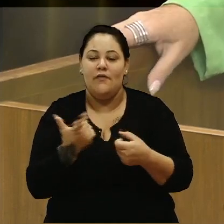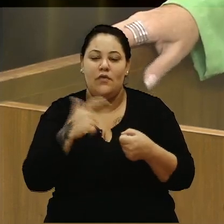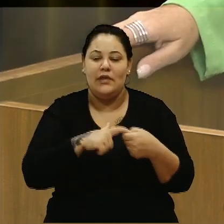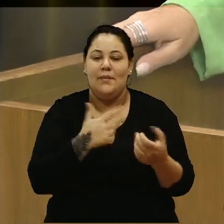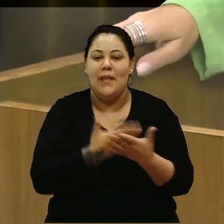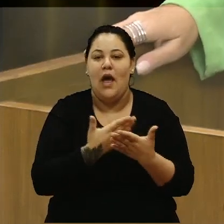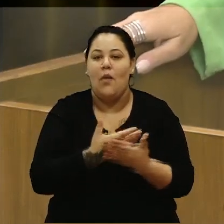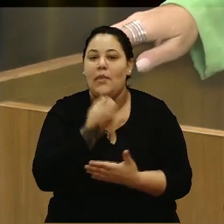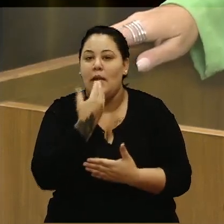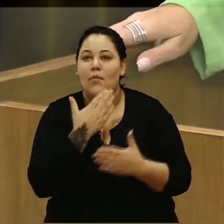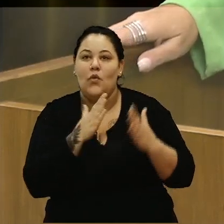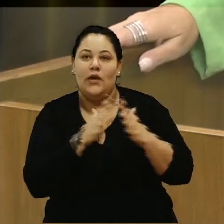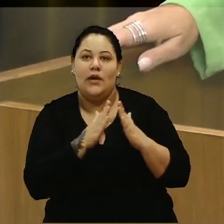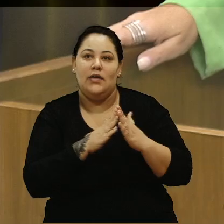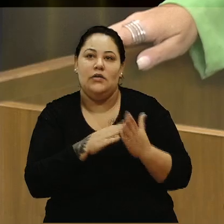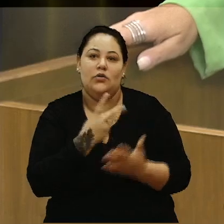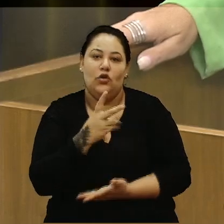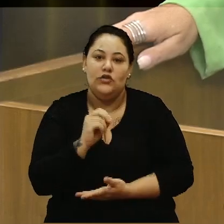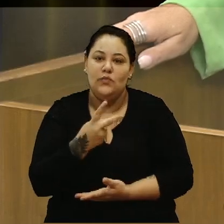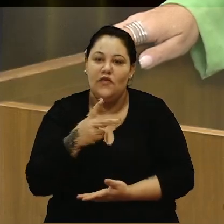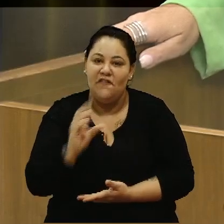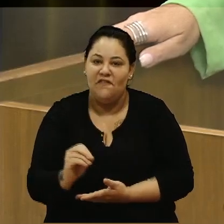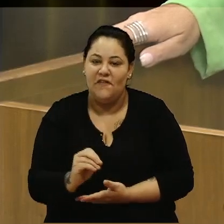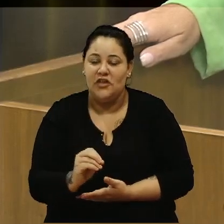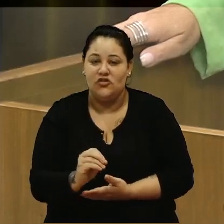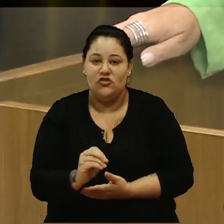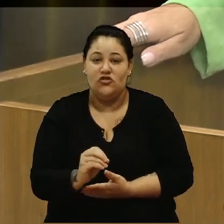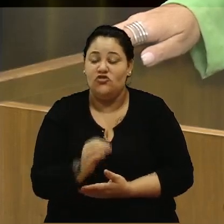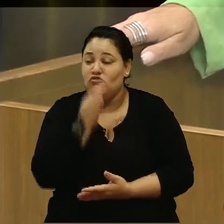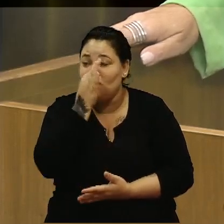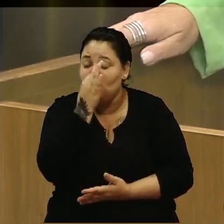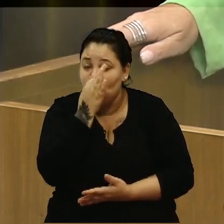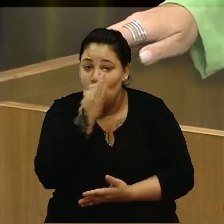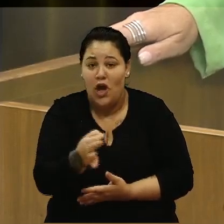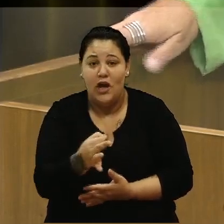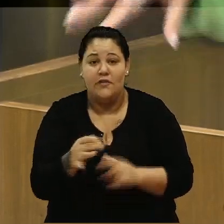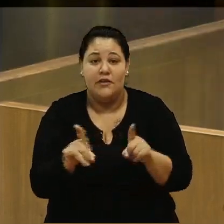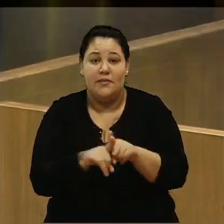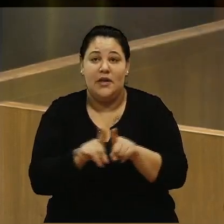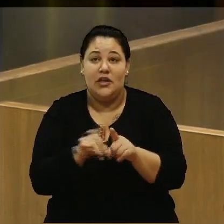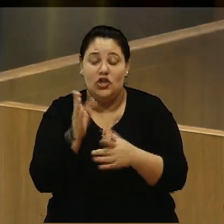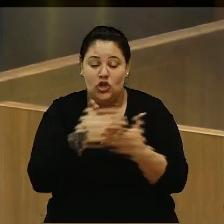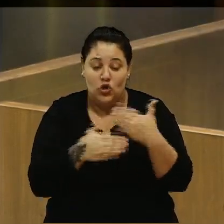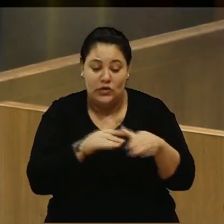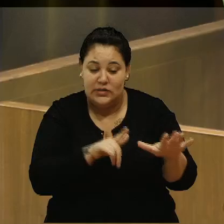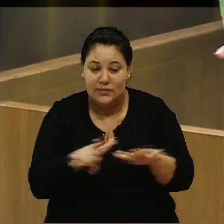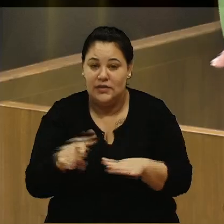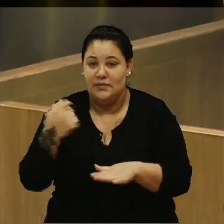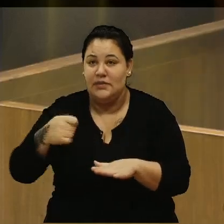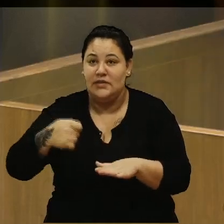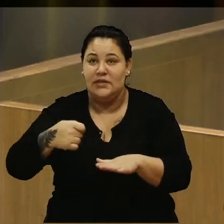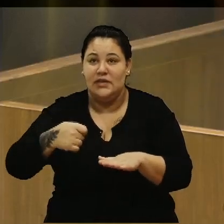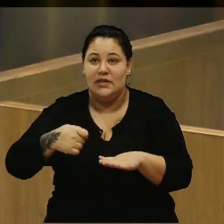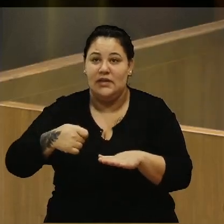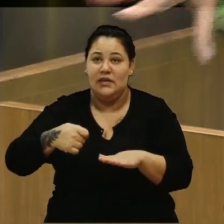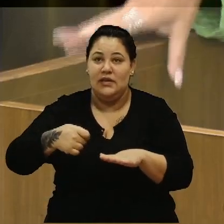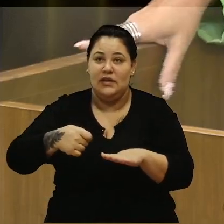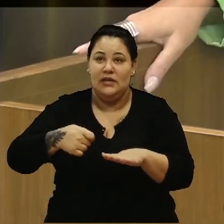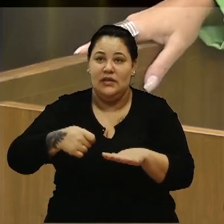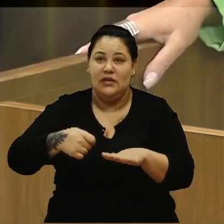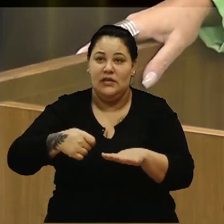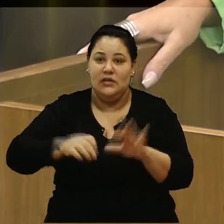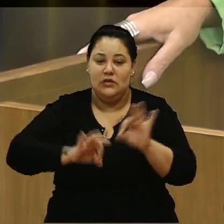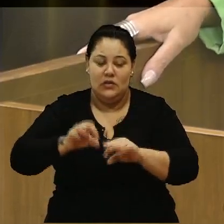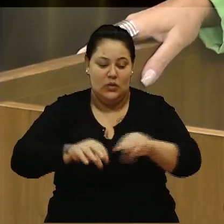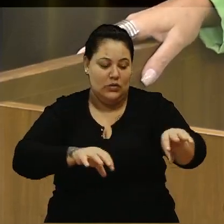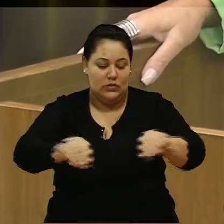casa. 2020 foi um inferno também, que nós íamos toda semana, tinha que separar as folhas. Não,